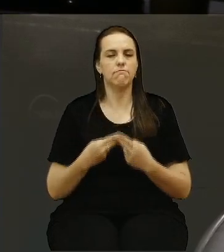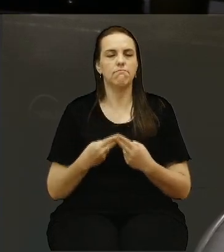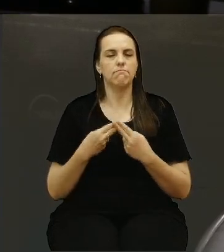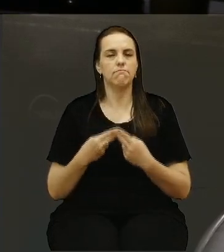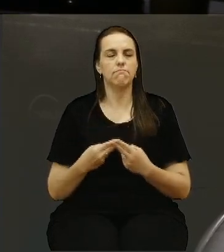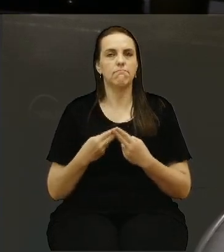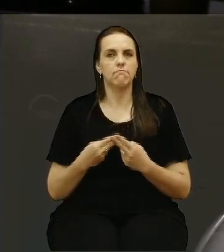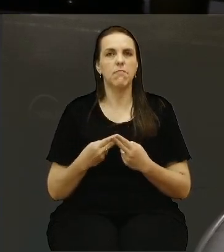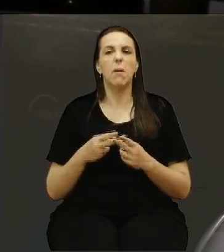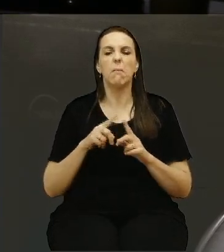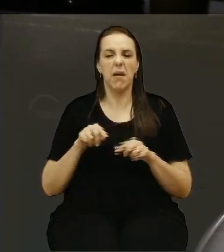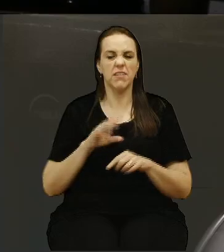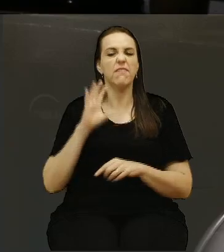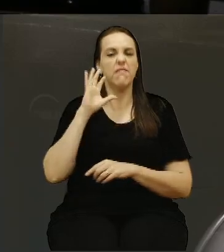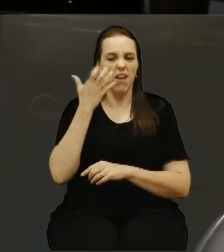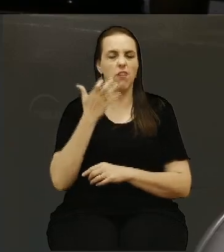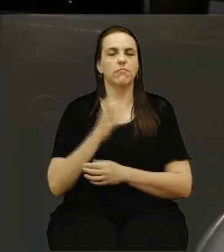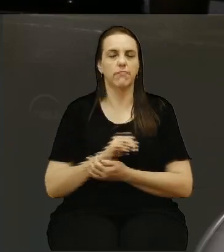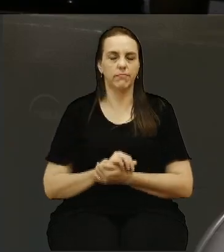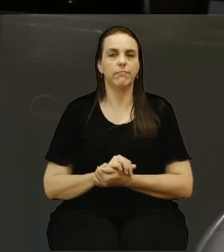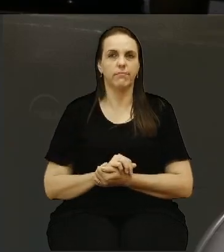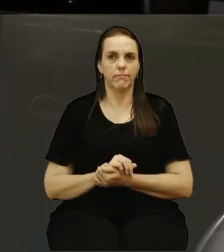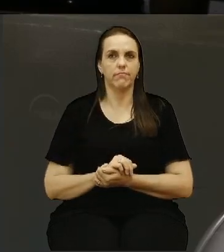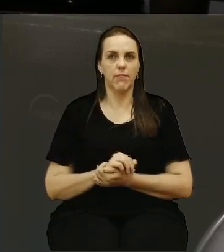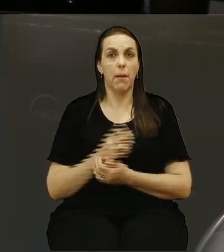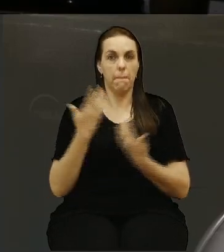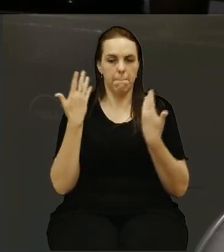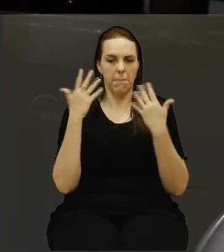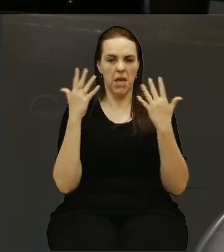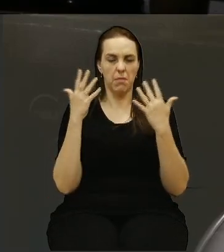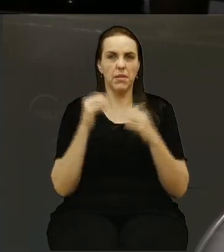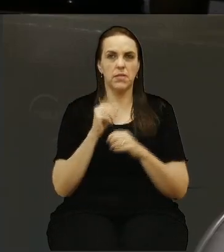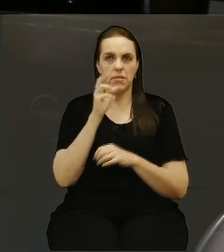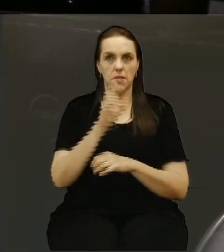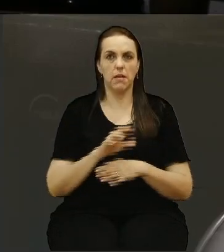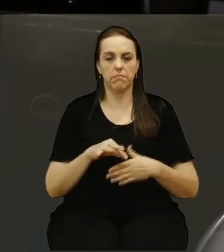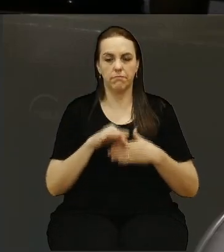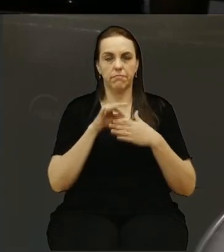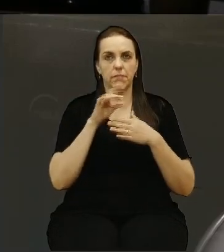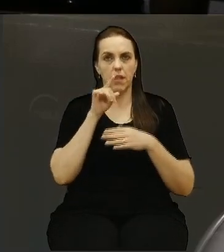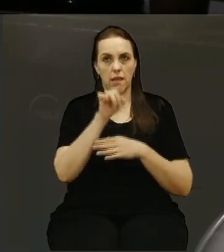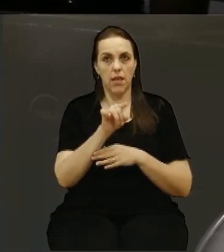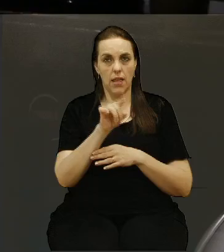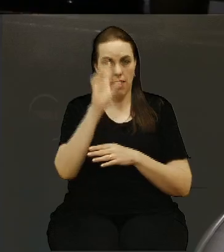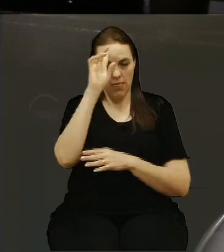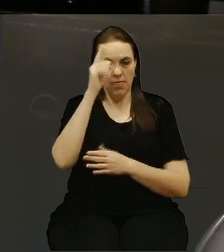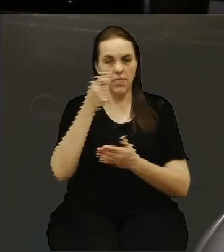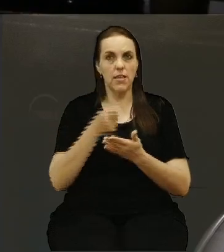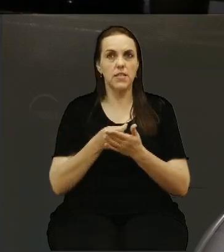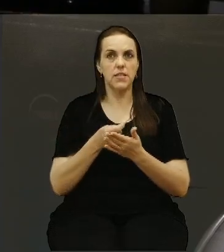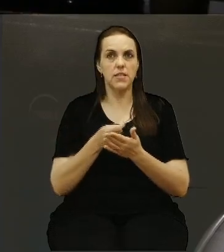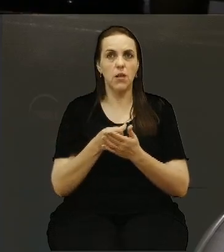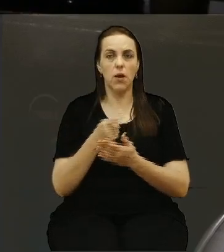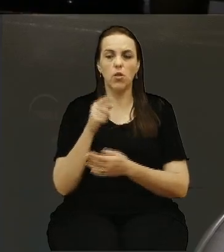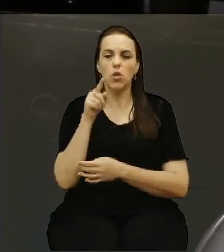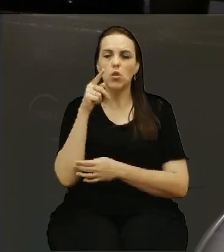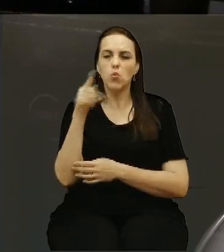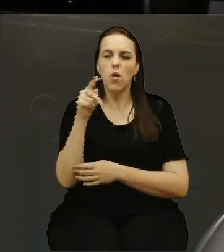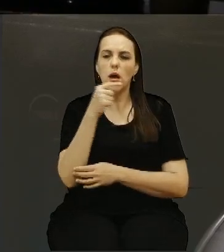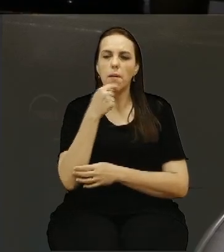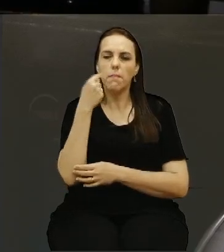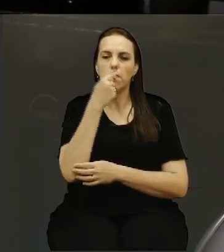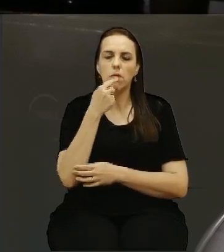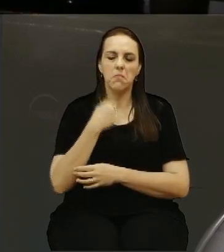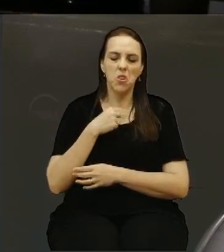não falha. Então, parabenizar a magistrada por essa decisão. Na tua boca, o meu nome não entra. E,